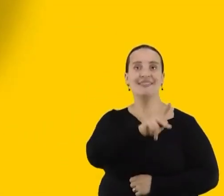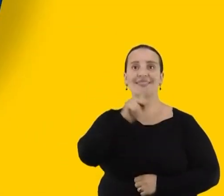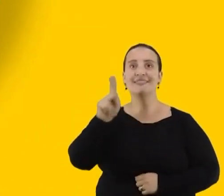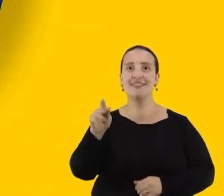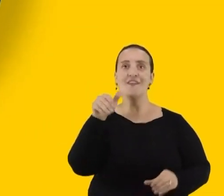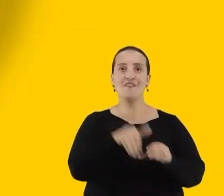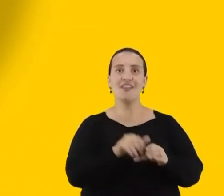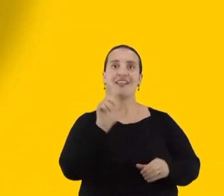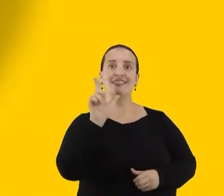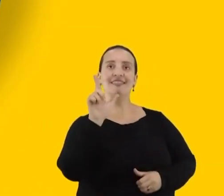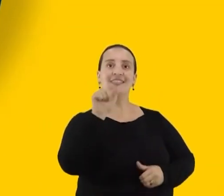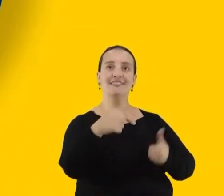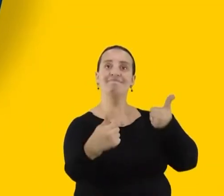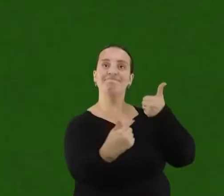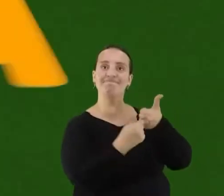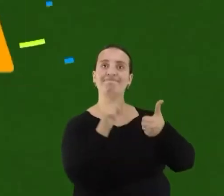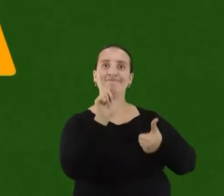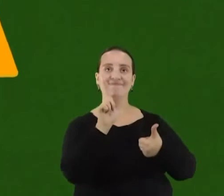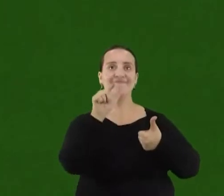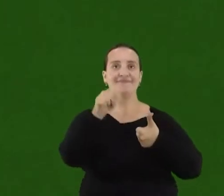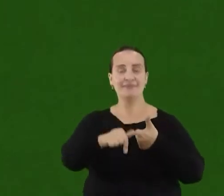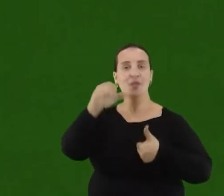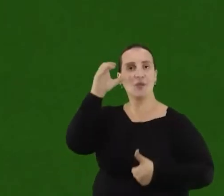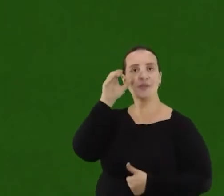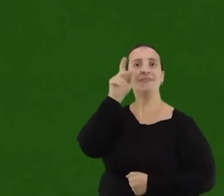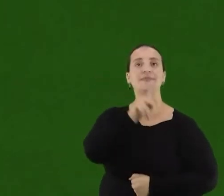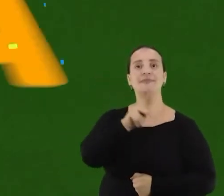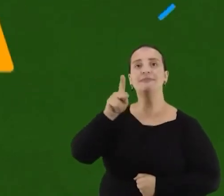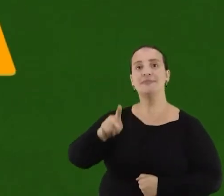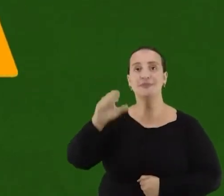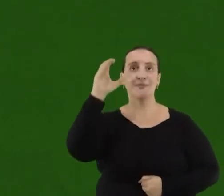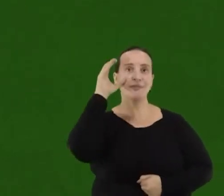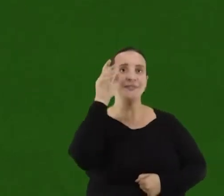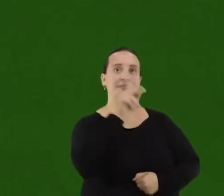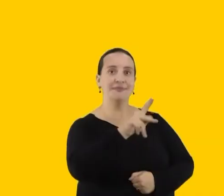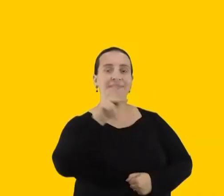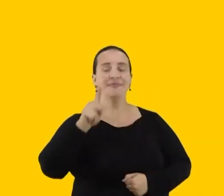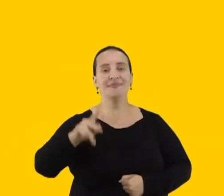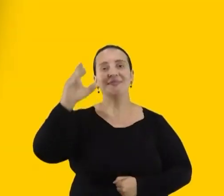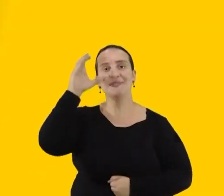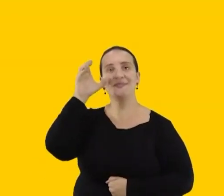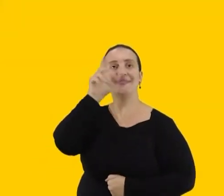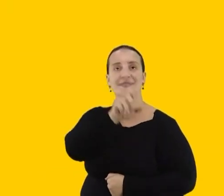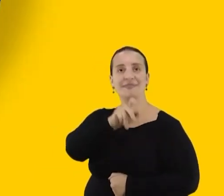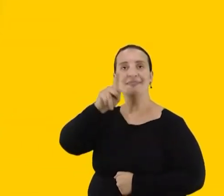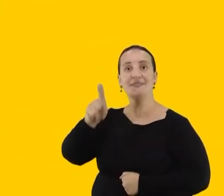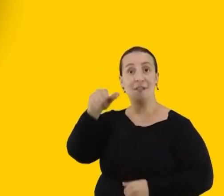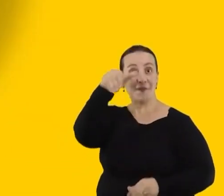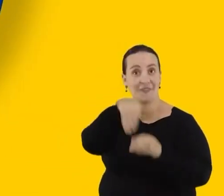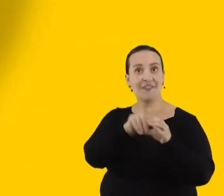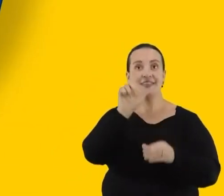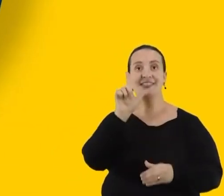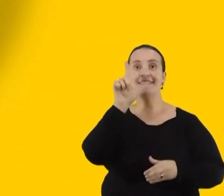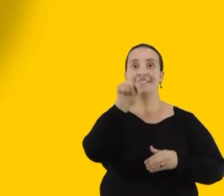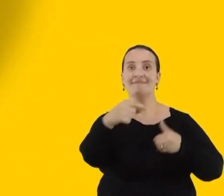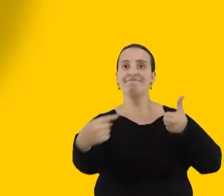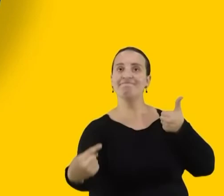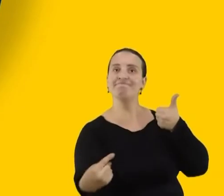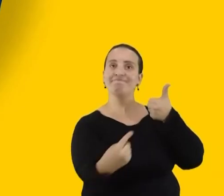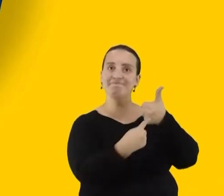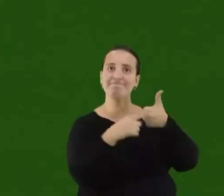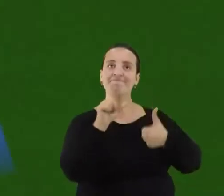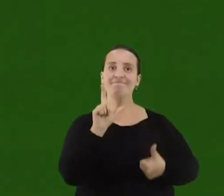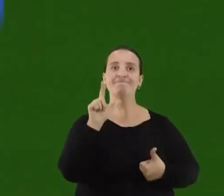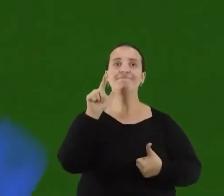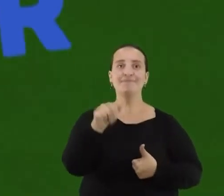17, é 17, é 17! Professor Coca! Professor Coca! É 17, é 17, é